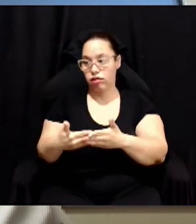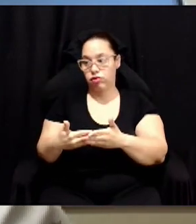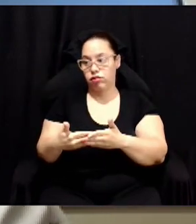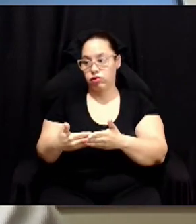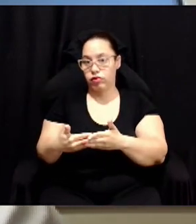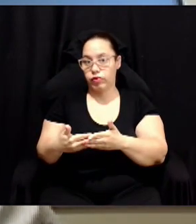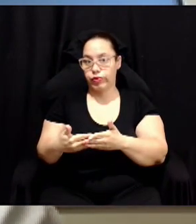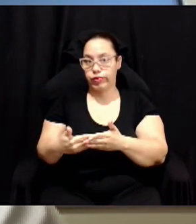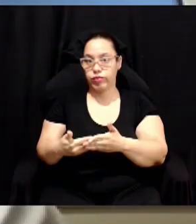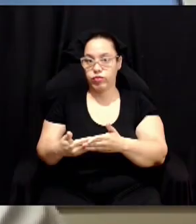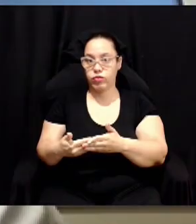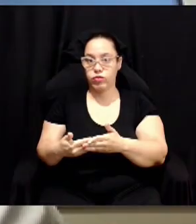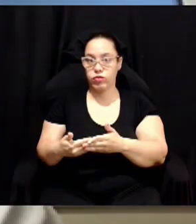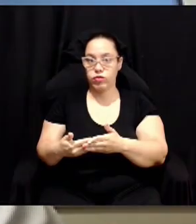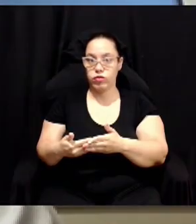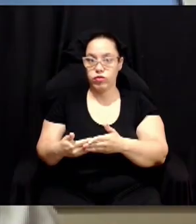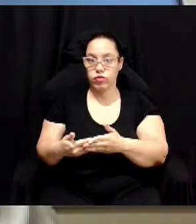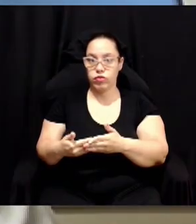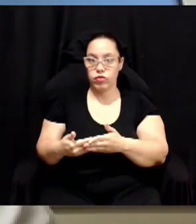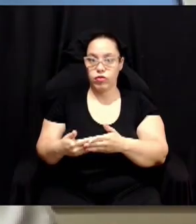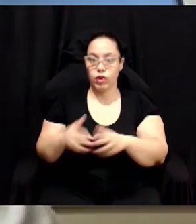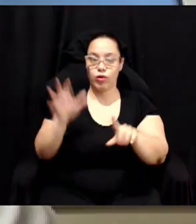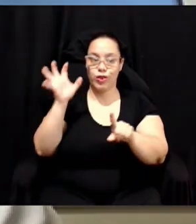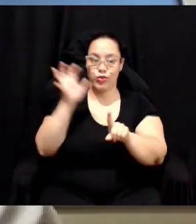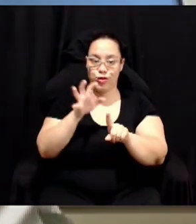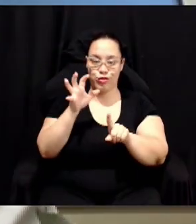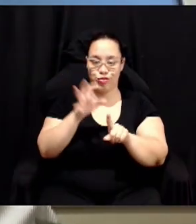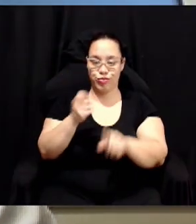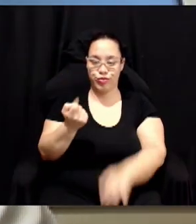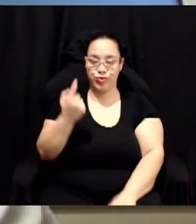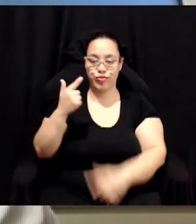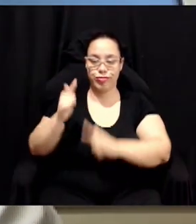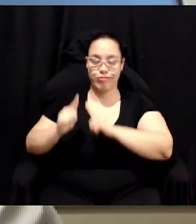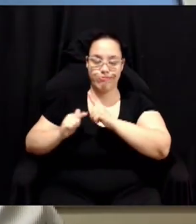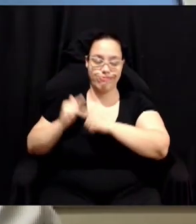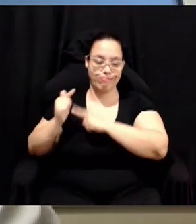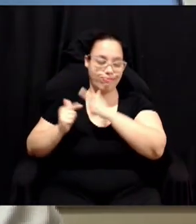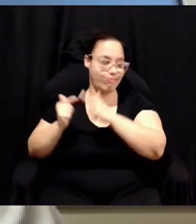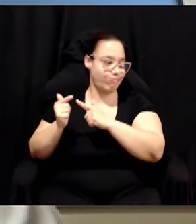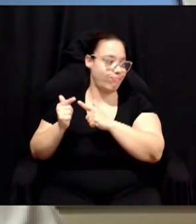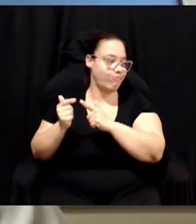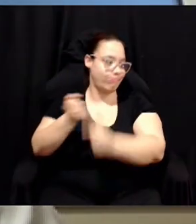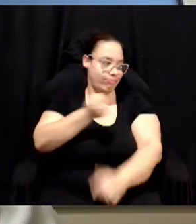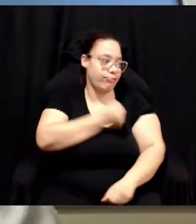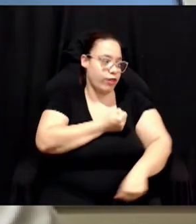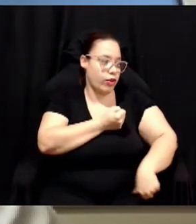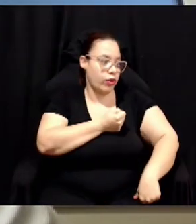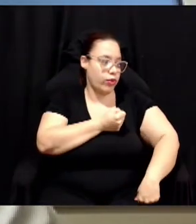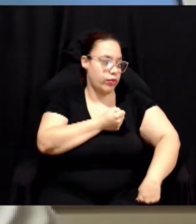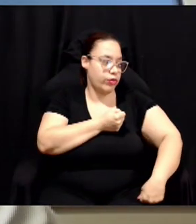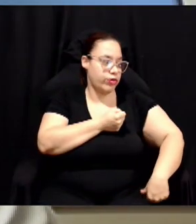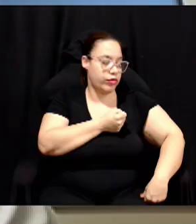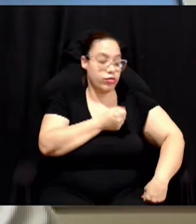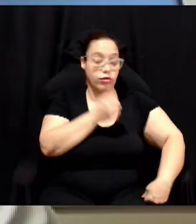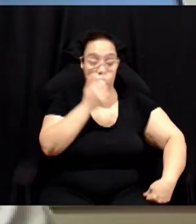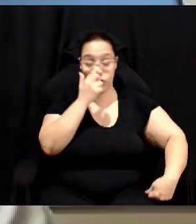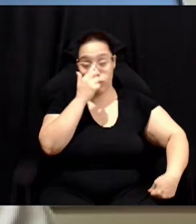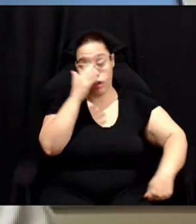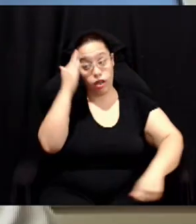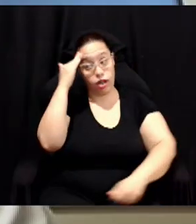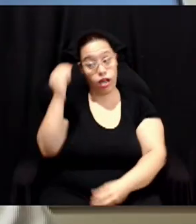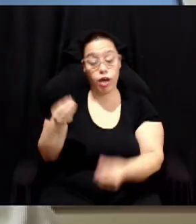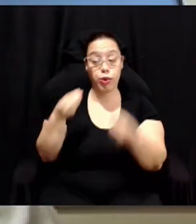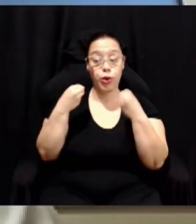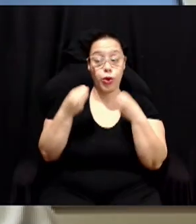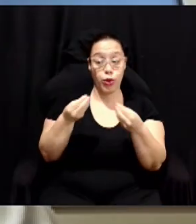tornam confluentes numa única geração, aí aumenta o número de casos. Ou seja, a gente sabe como funciona, mas ainda não